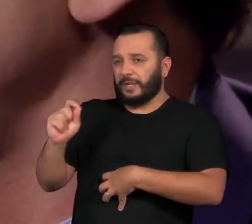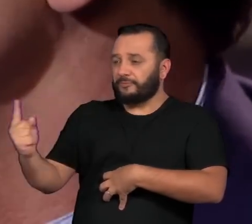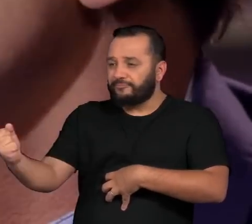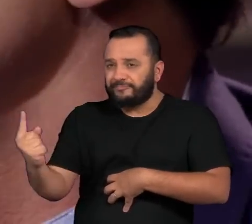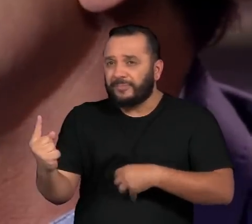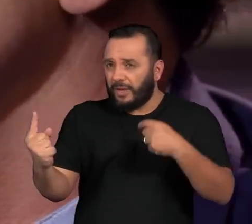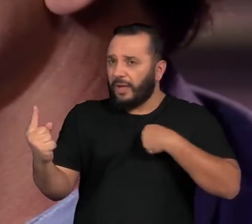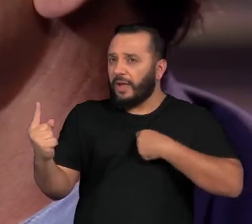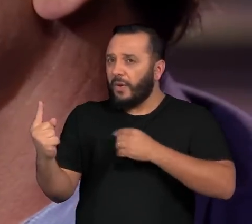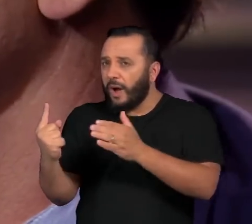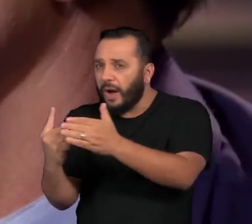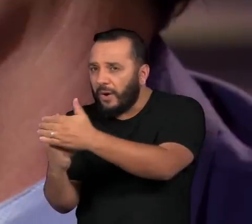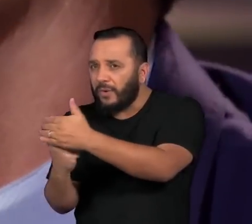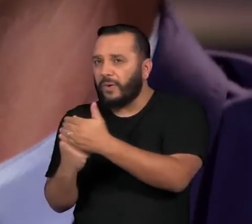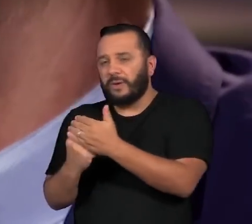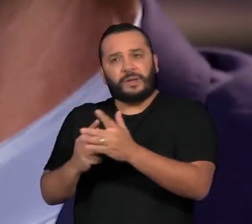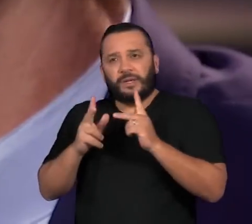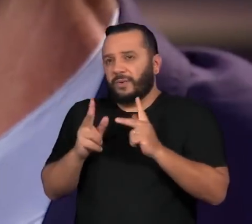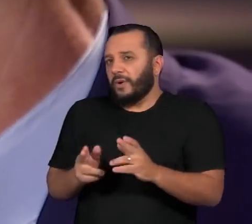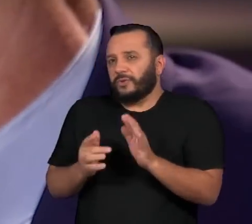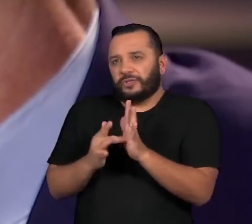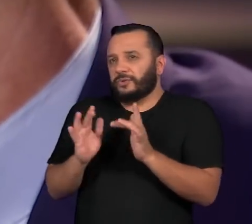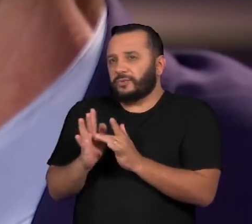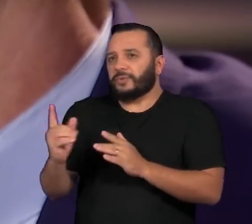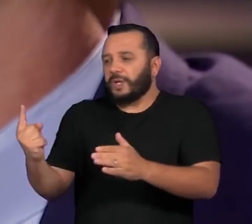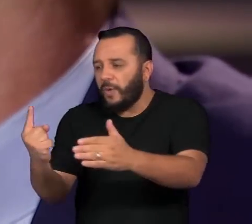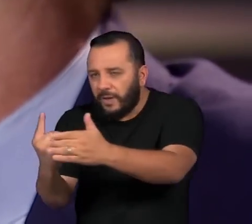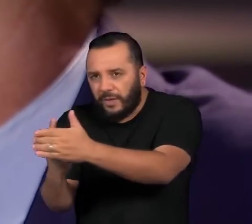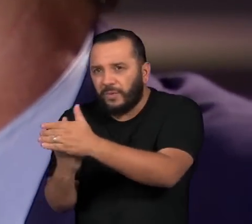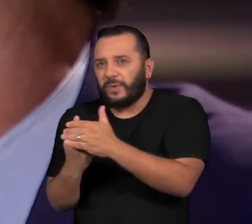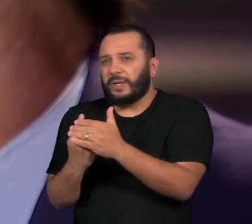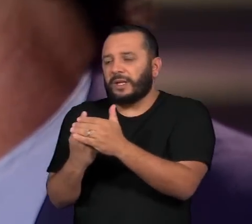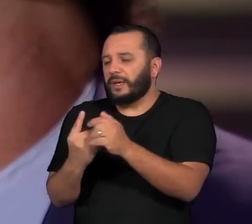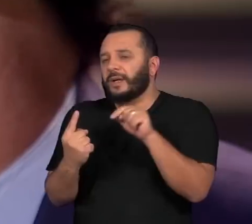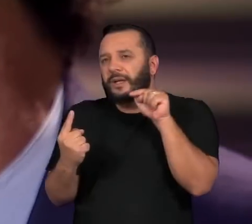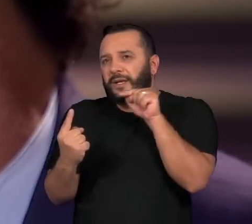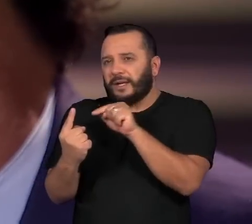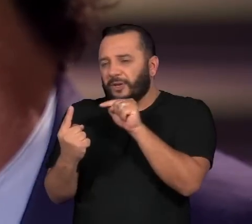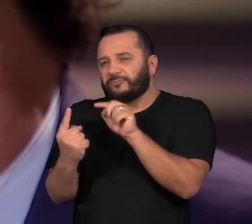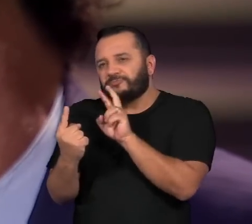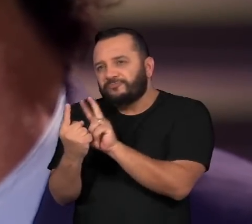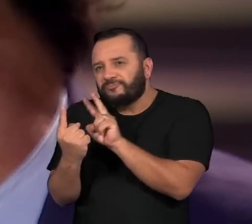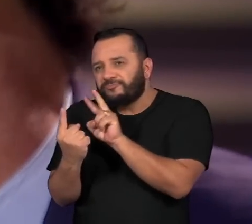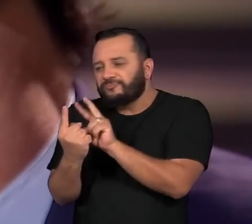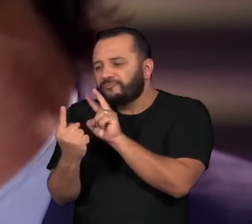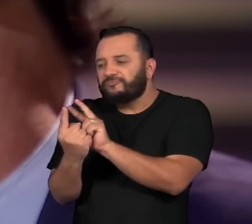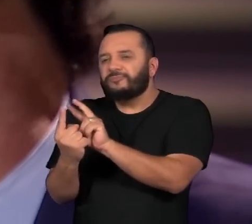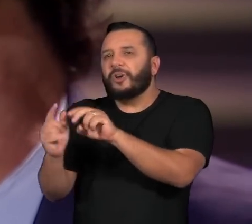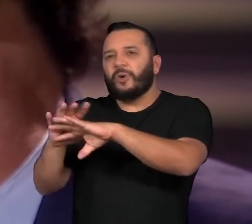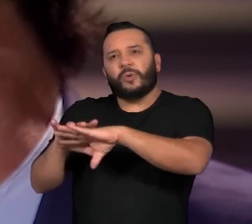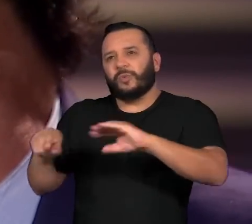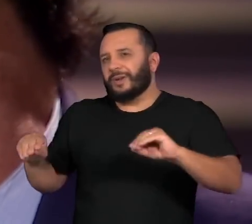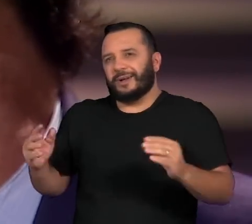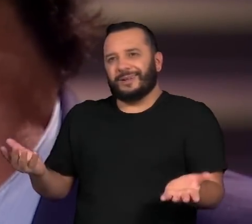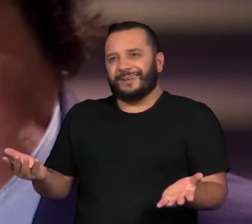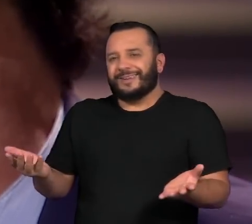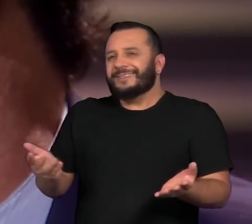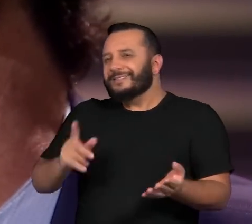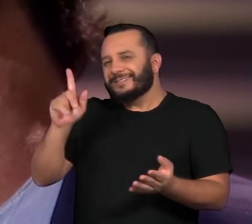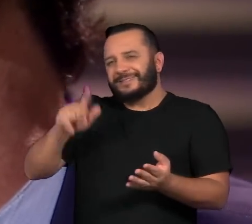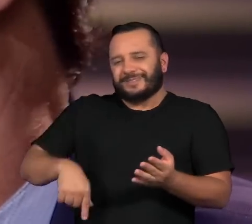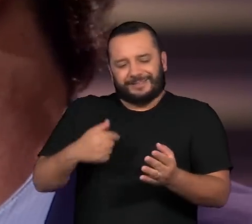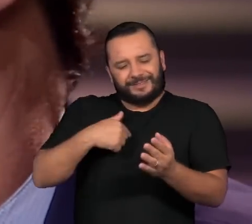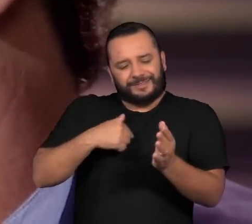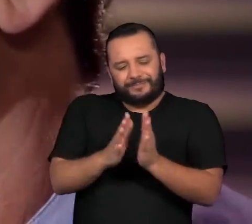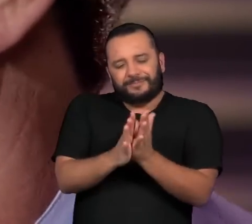e faço o que Nosso Senhor fez, acolher para poder curar. Então, esse é o segredo na palavra